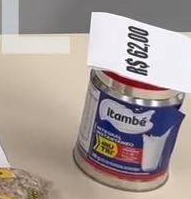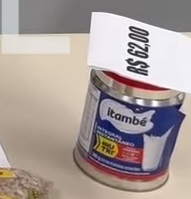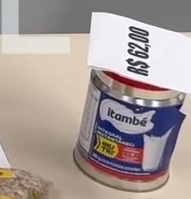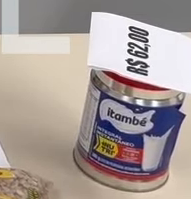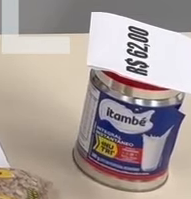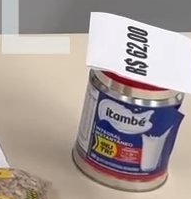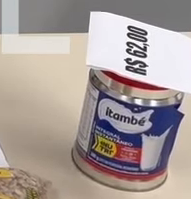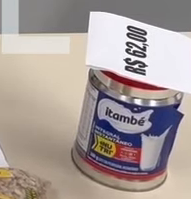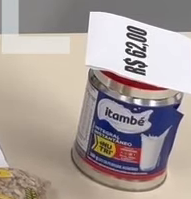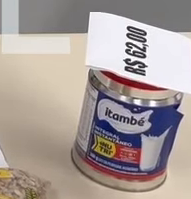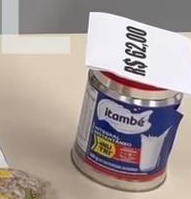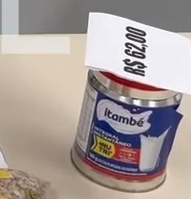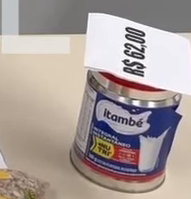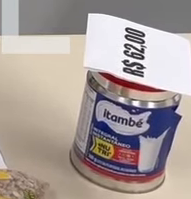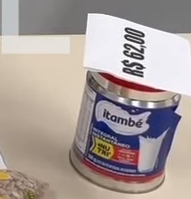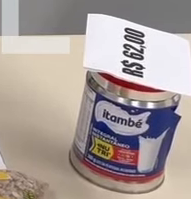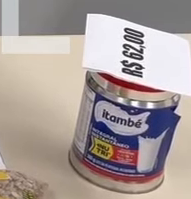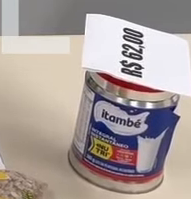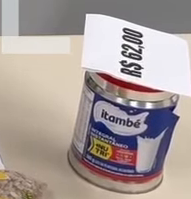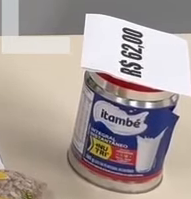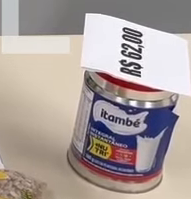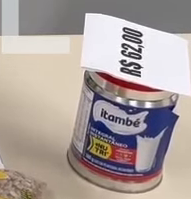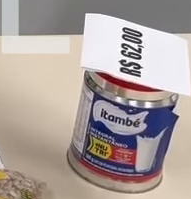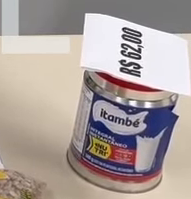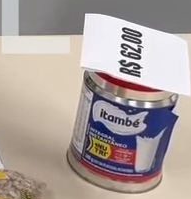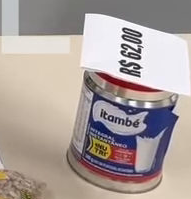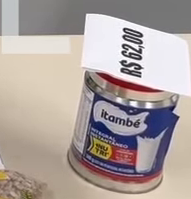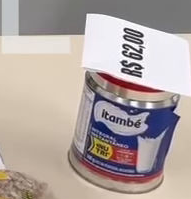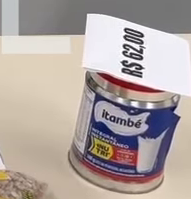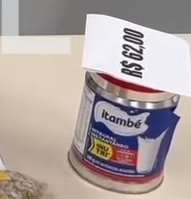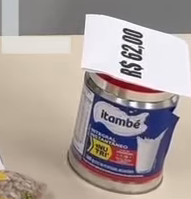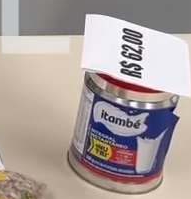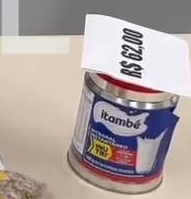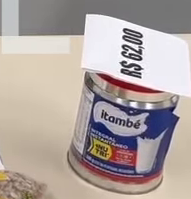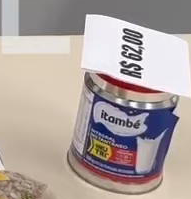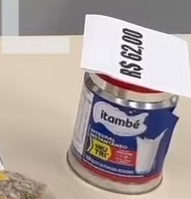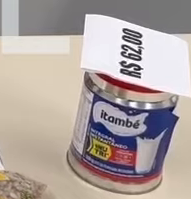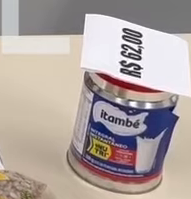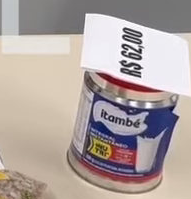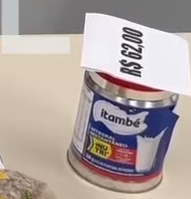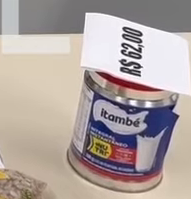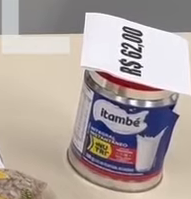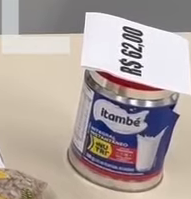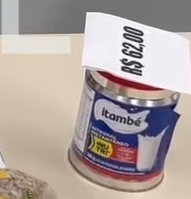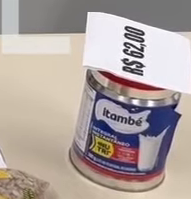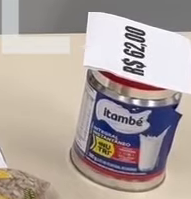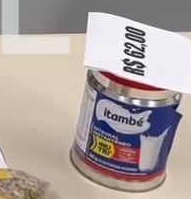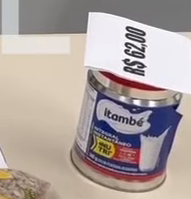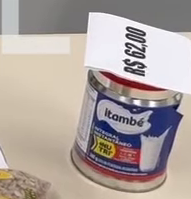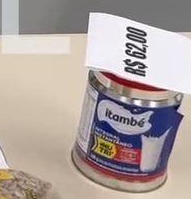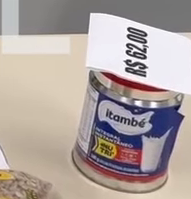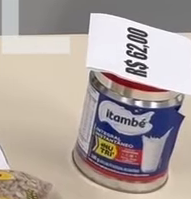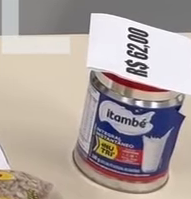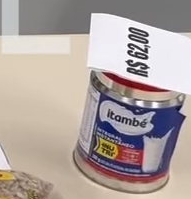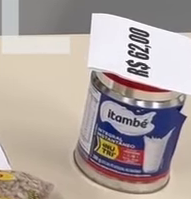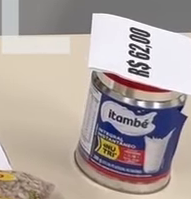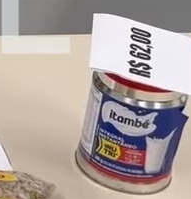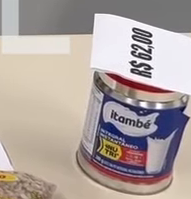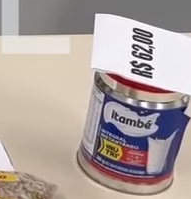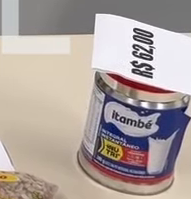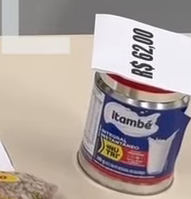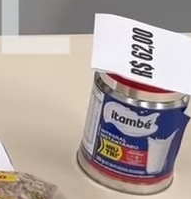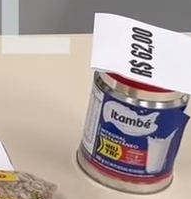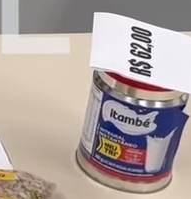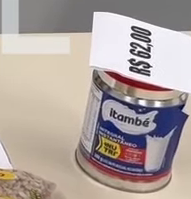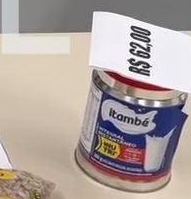milhões de diferença 7 milhões então tô aqui desenhando para vocês Eu Já encaminhei pro TCU eu espero que o TCU